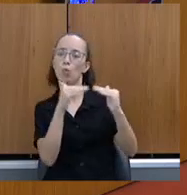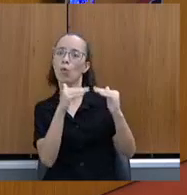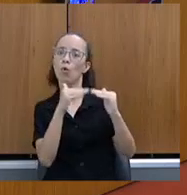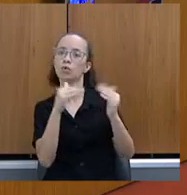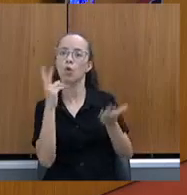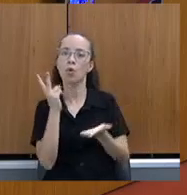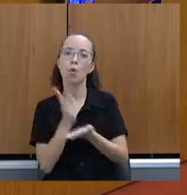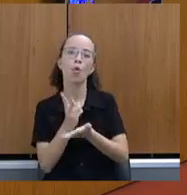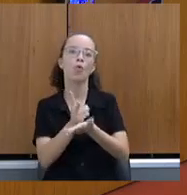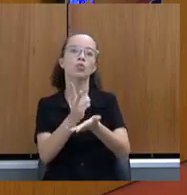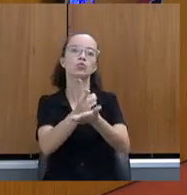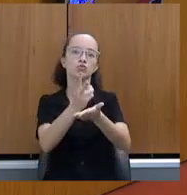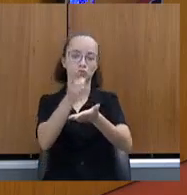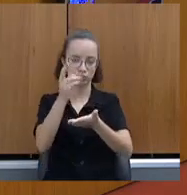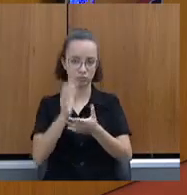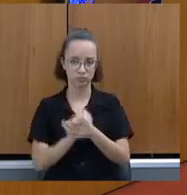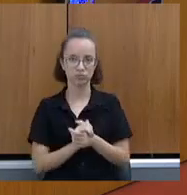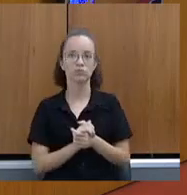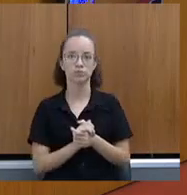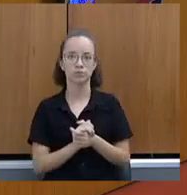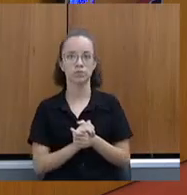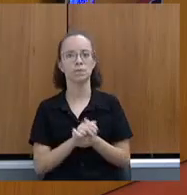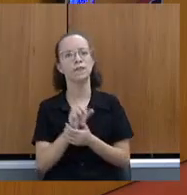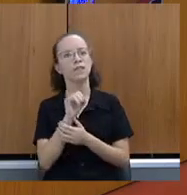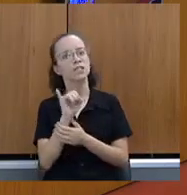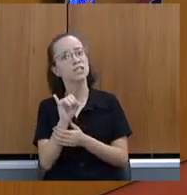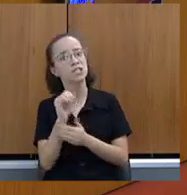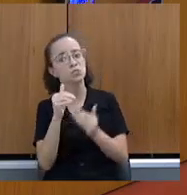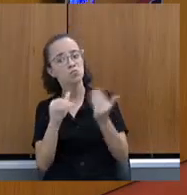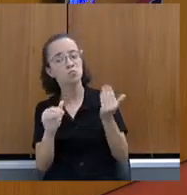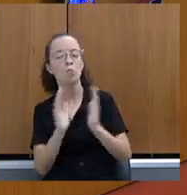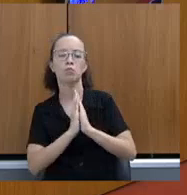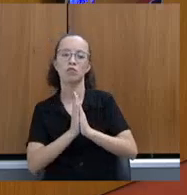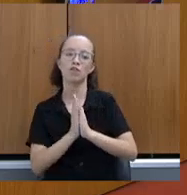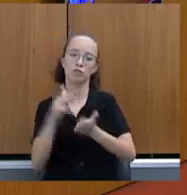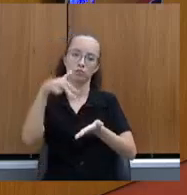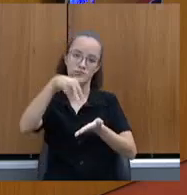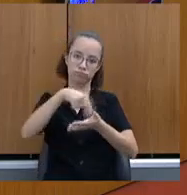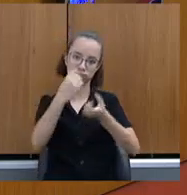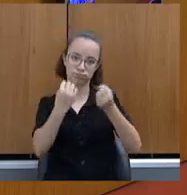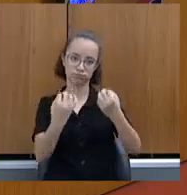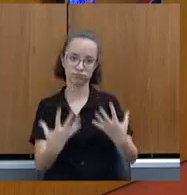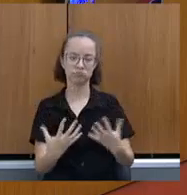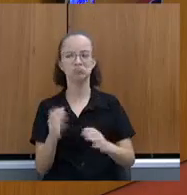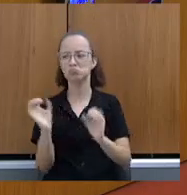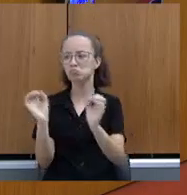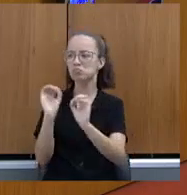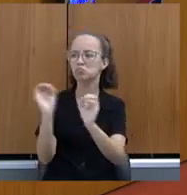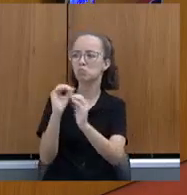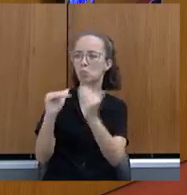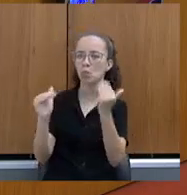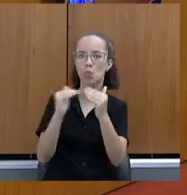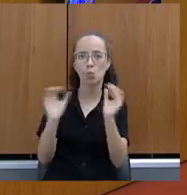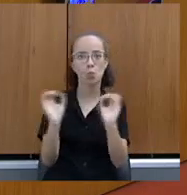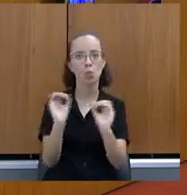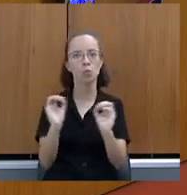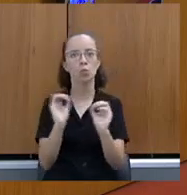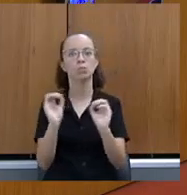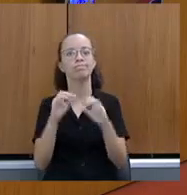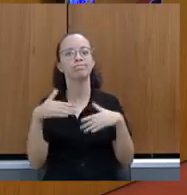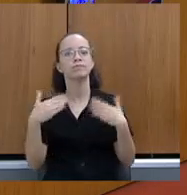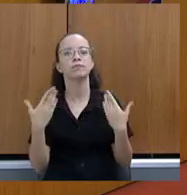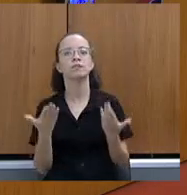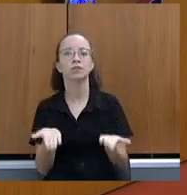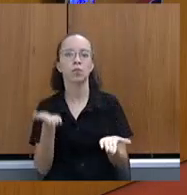permaneçam como se encontram caso contrário se manifestem havendo é uma manifestação em contrário fica